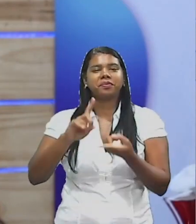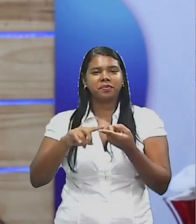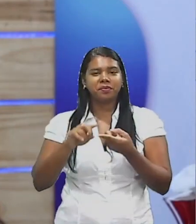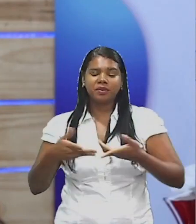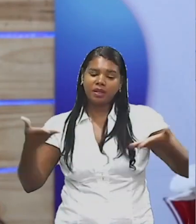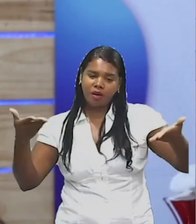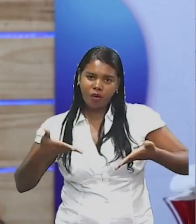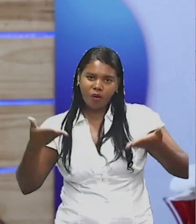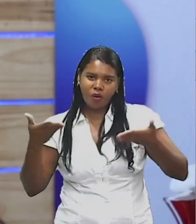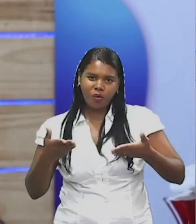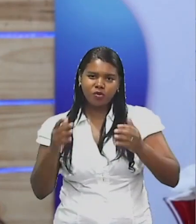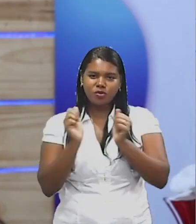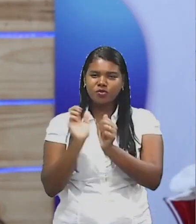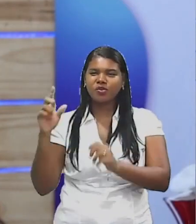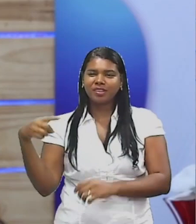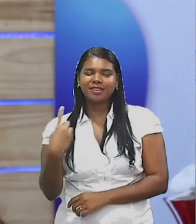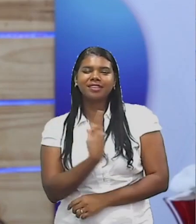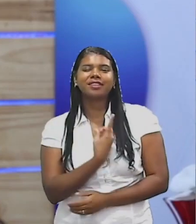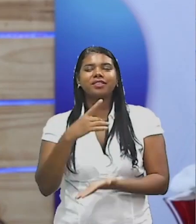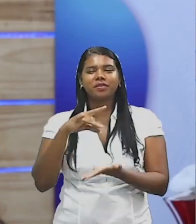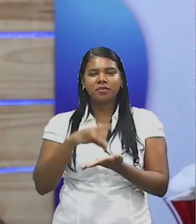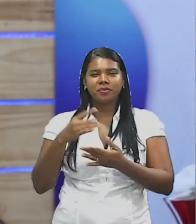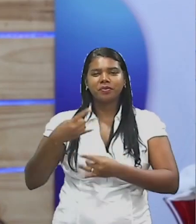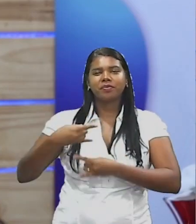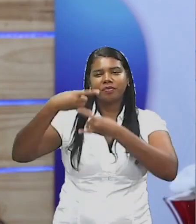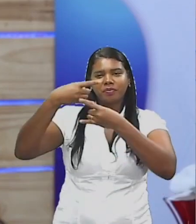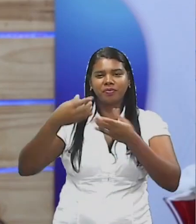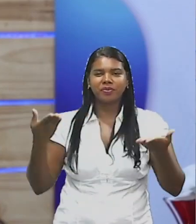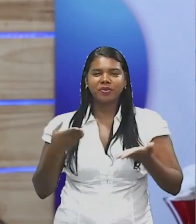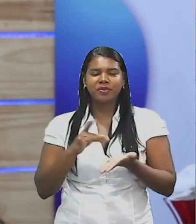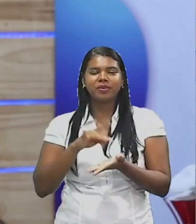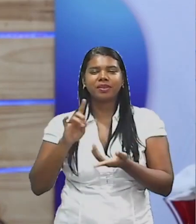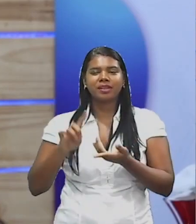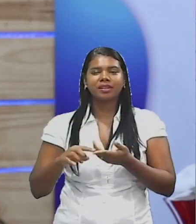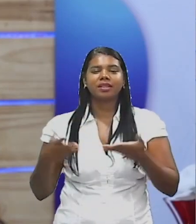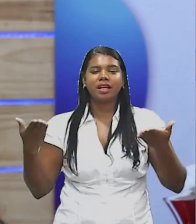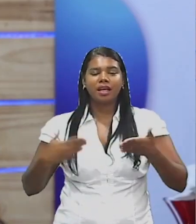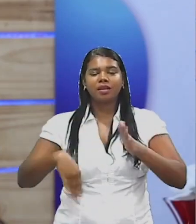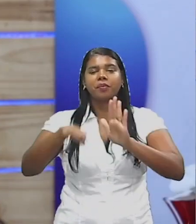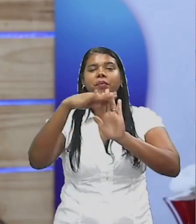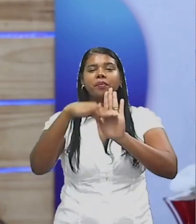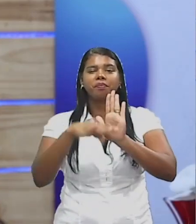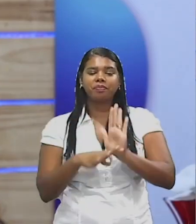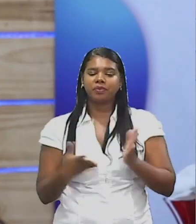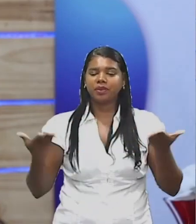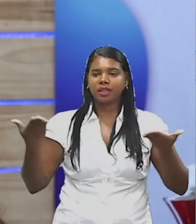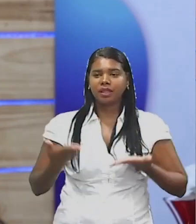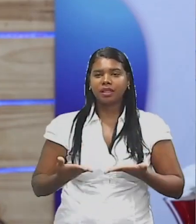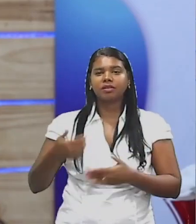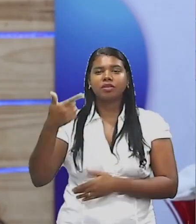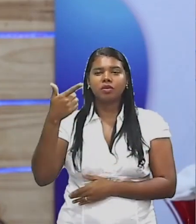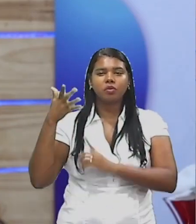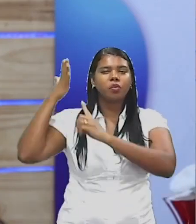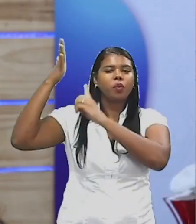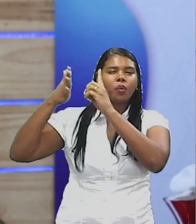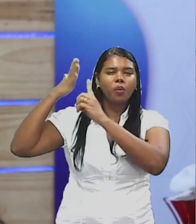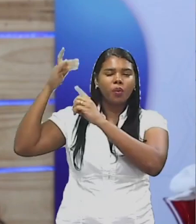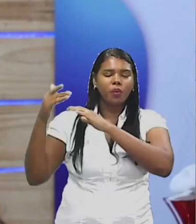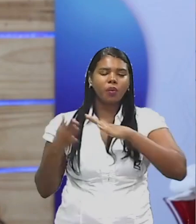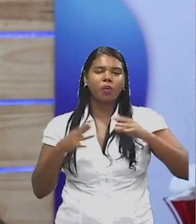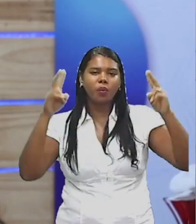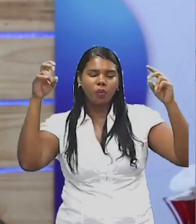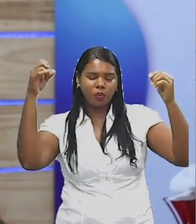hoje participando conosco no nosso evento, tá certo? A nossa programação de hoje teremos duas mini palestras, uma